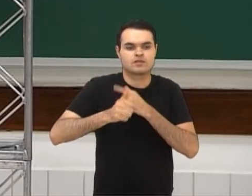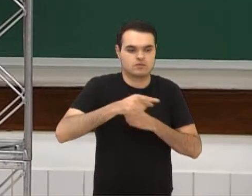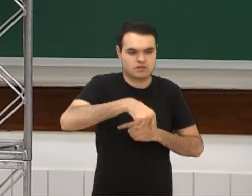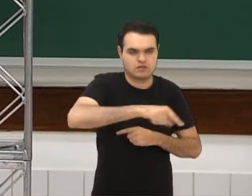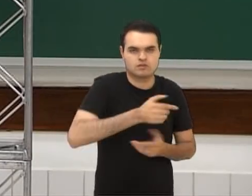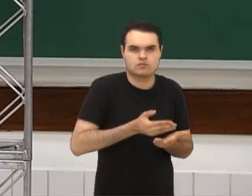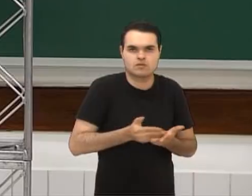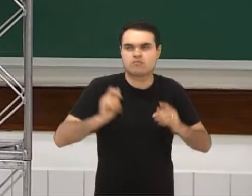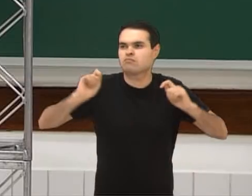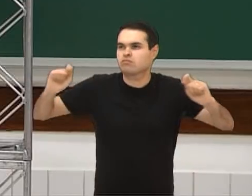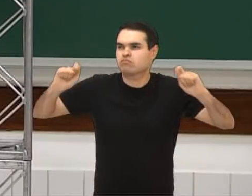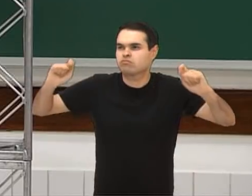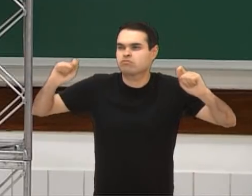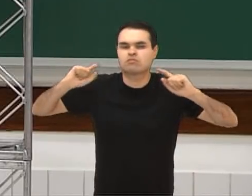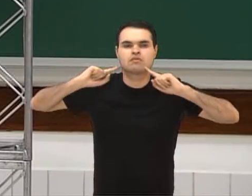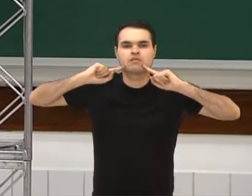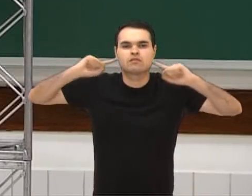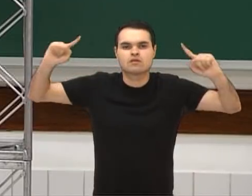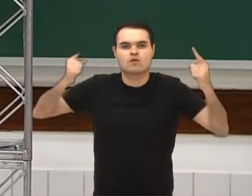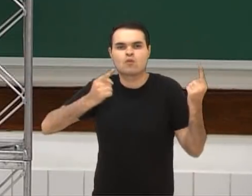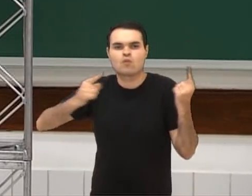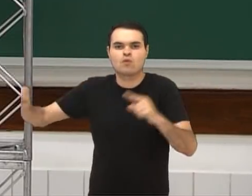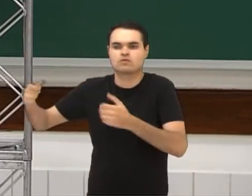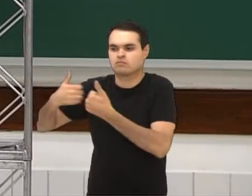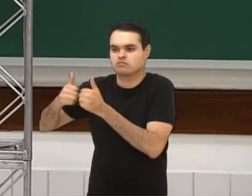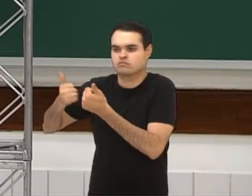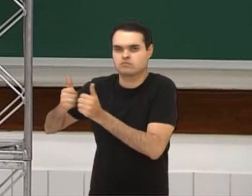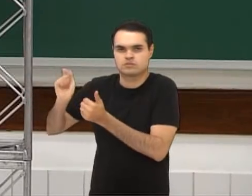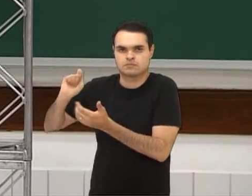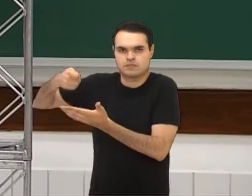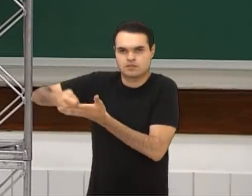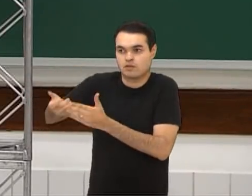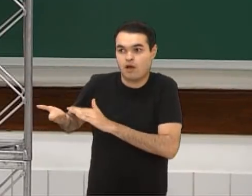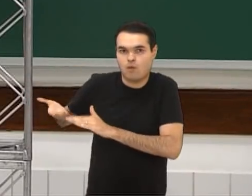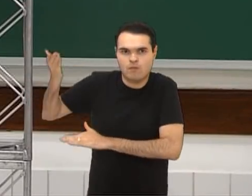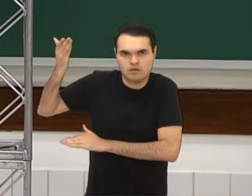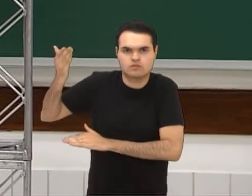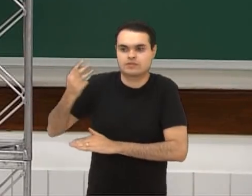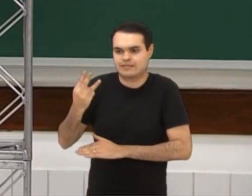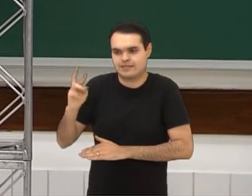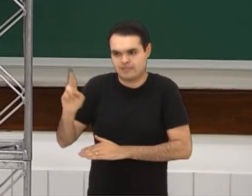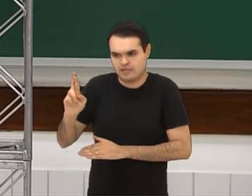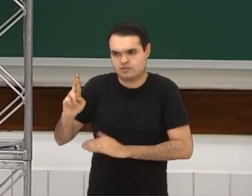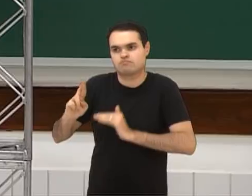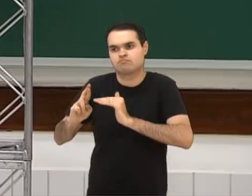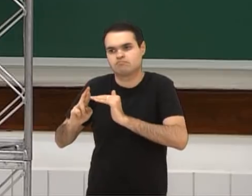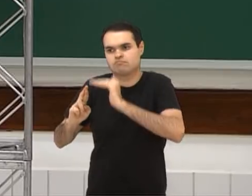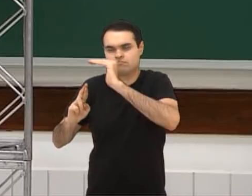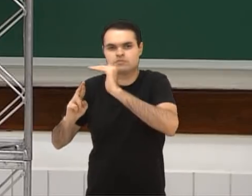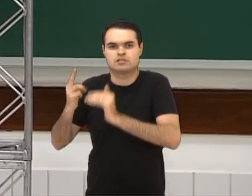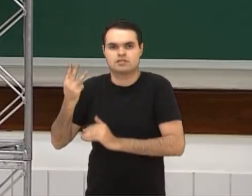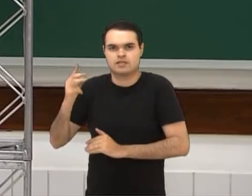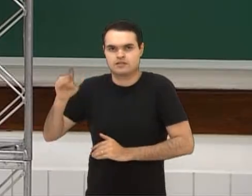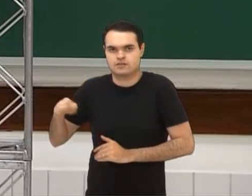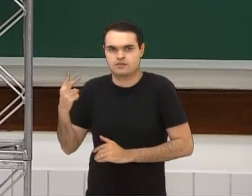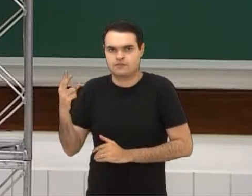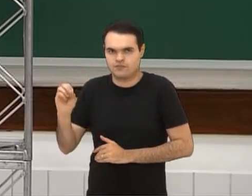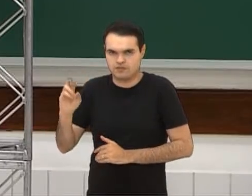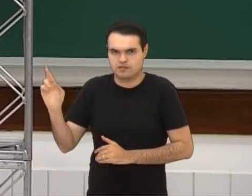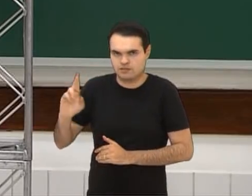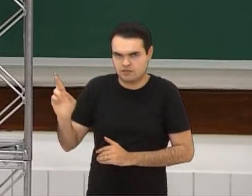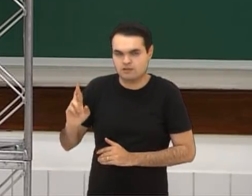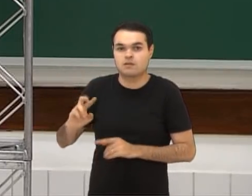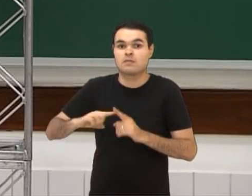os protestos contra o aumento da tarifa de transporte público em São Paulo de R$ 3,00 para R$ 3,20, está até no texto, você viu isso.